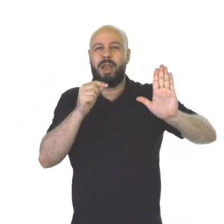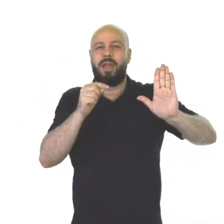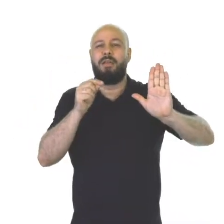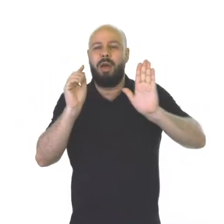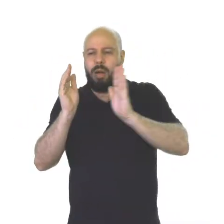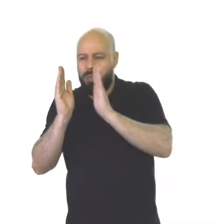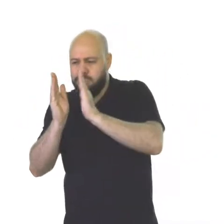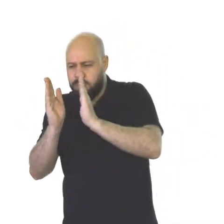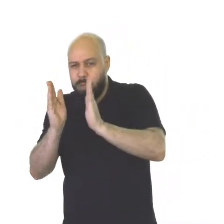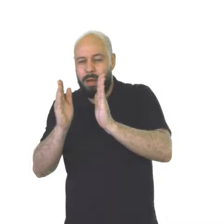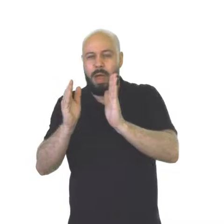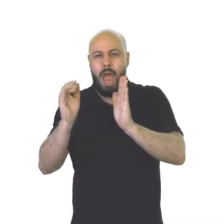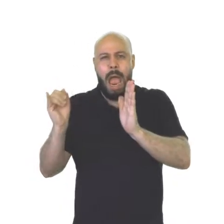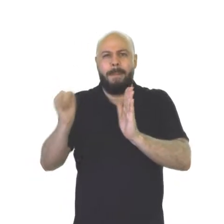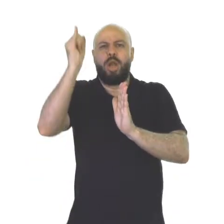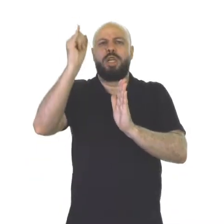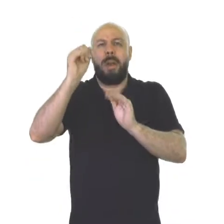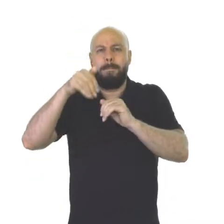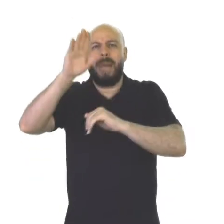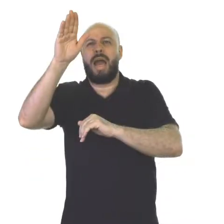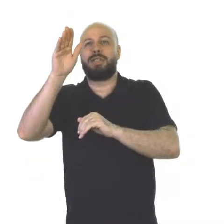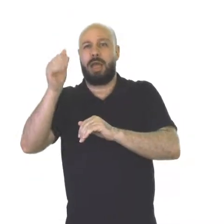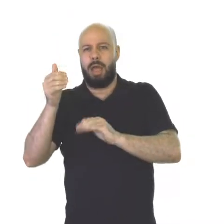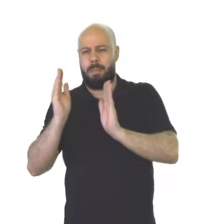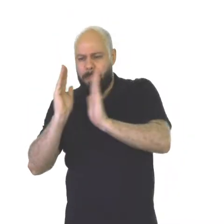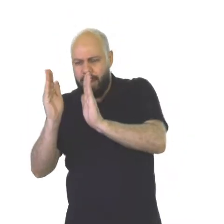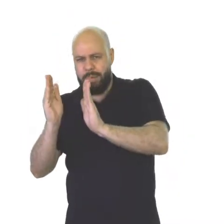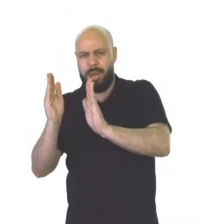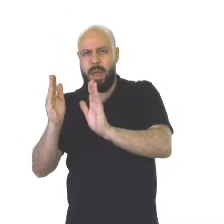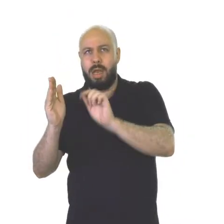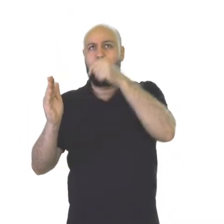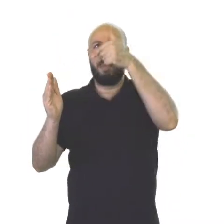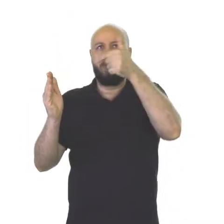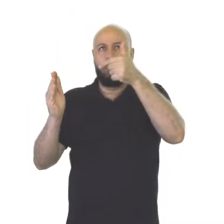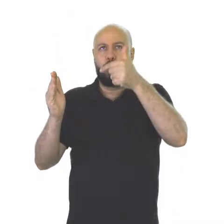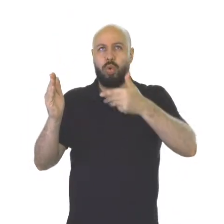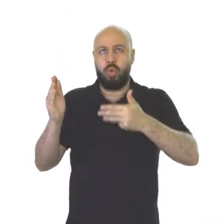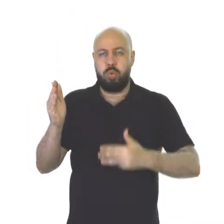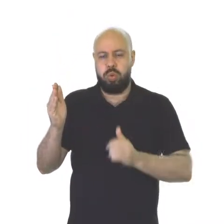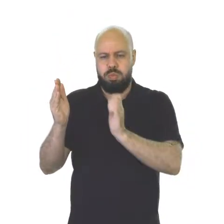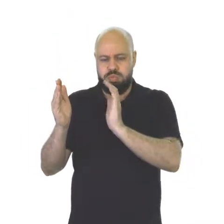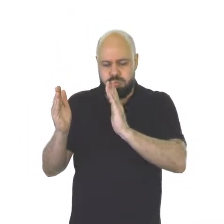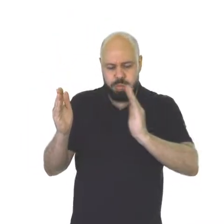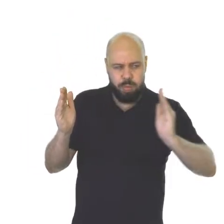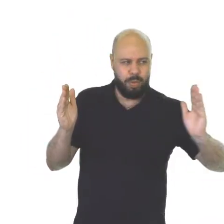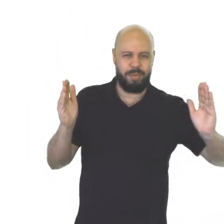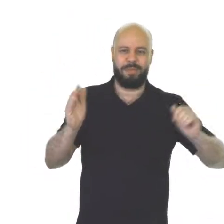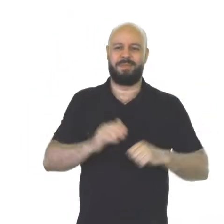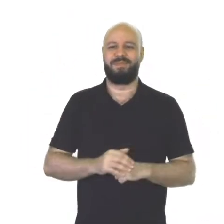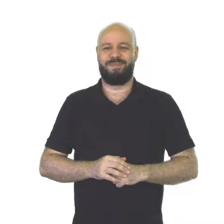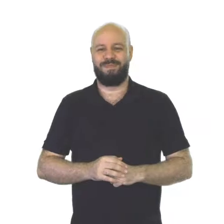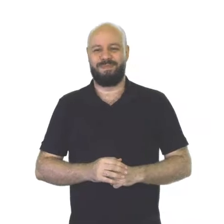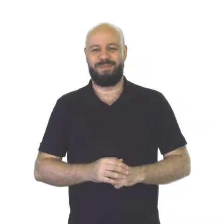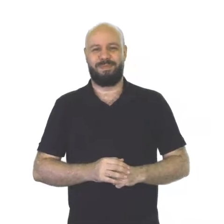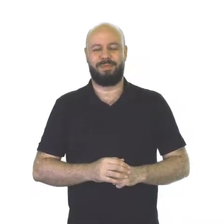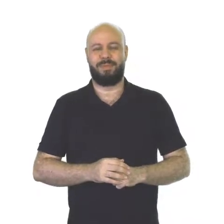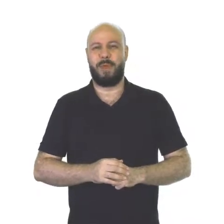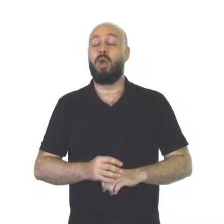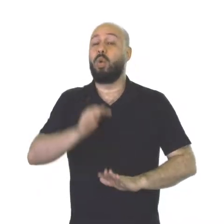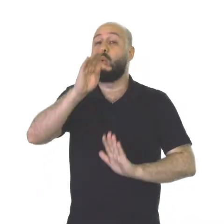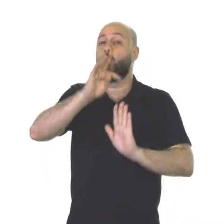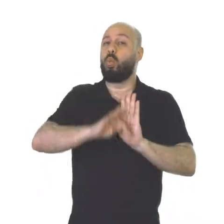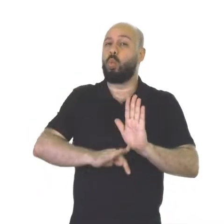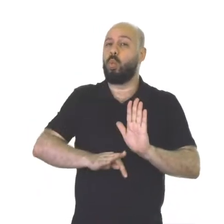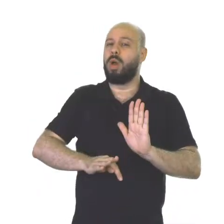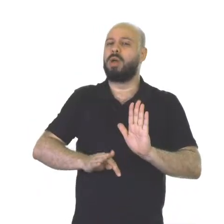ordenados pelo grau de importância, então aquilo que é mais importante vai vir primeiro, né? E assim sucessivamente os fatos. O texto, como eu